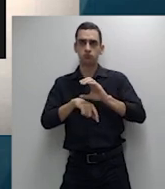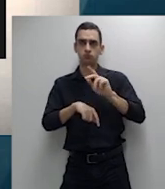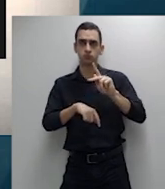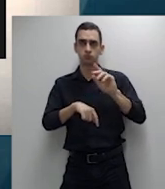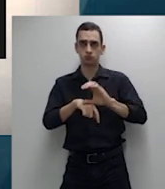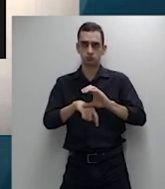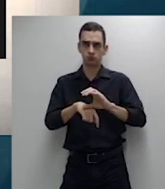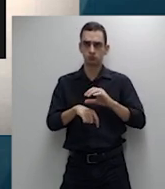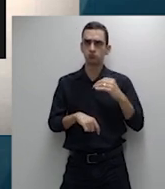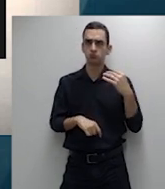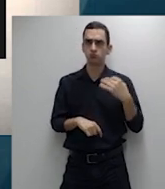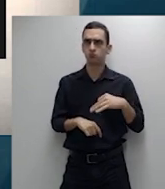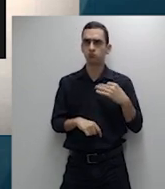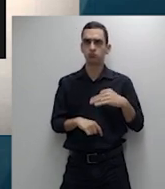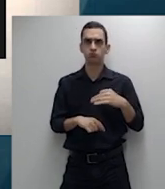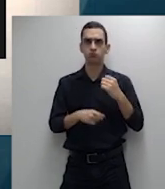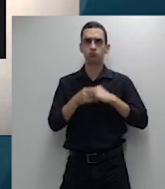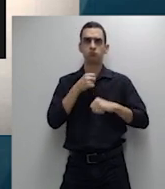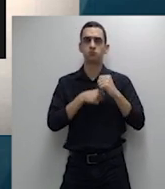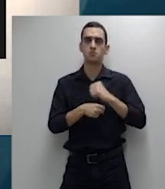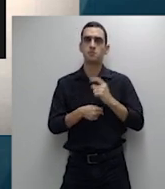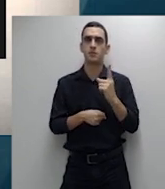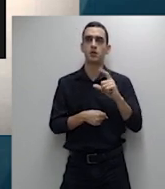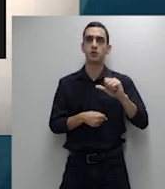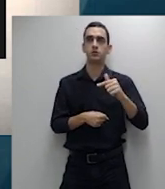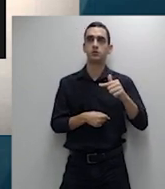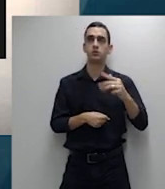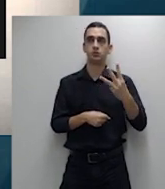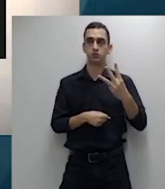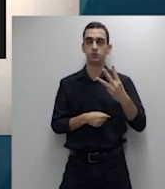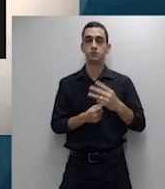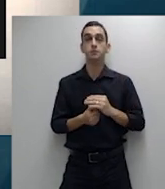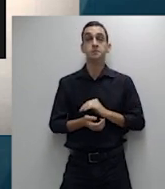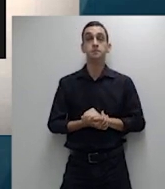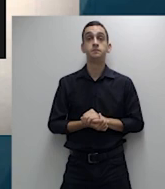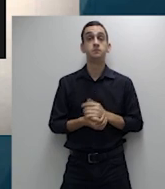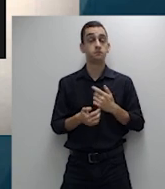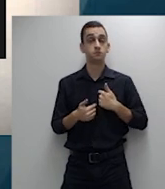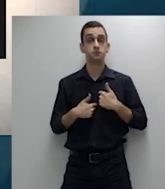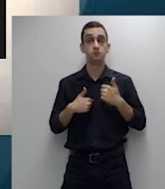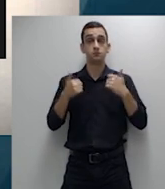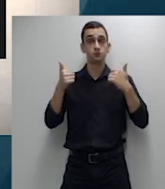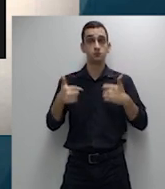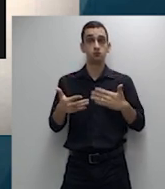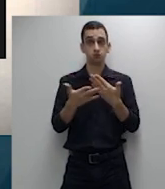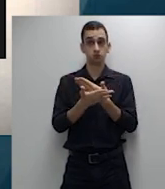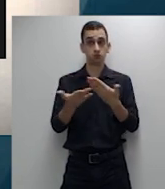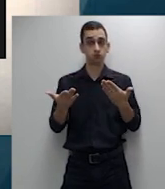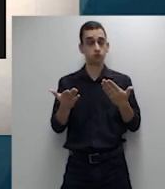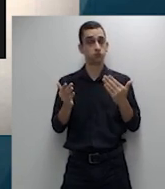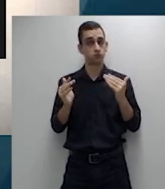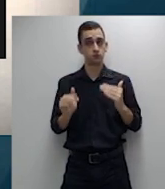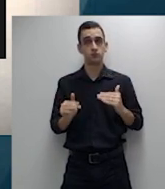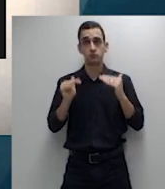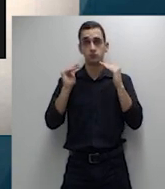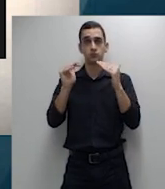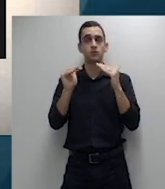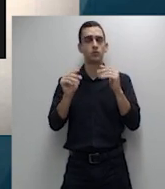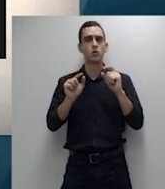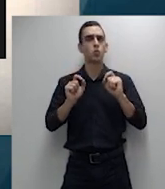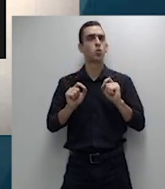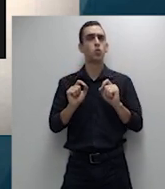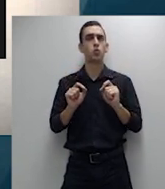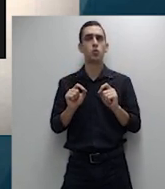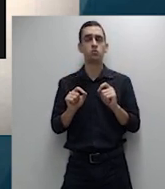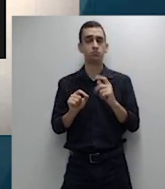do Zag não pode do Zaire e ouviu confesso A Voz do Silêncio e o e